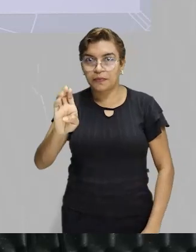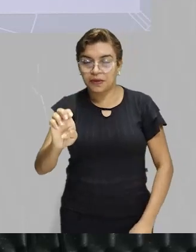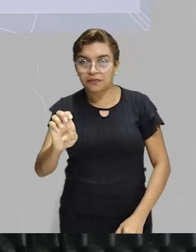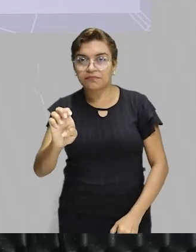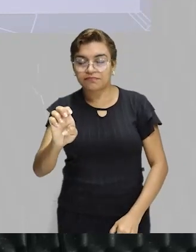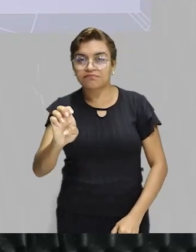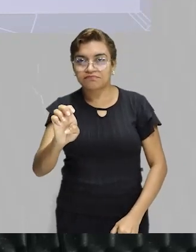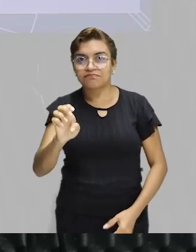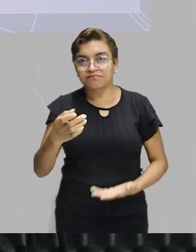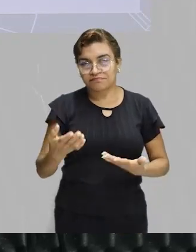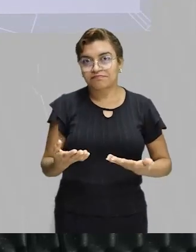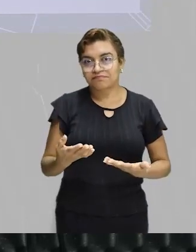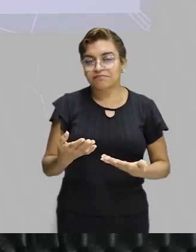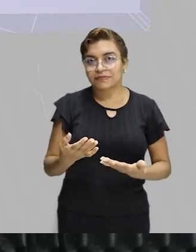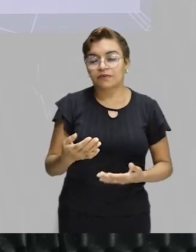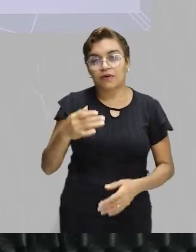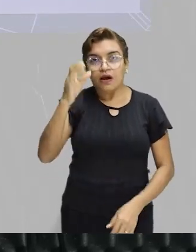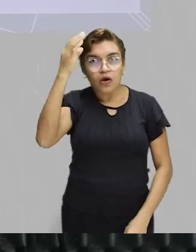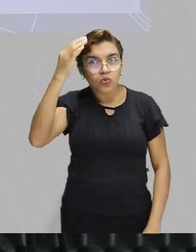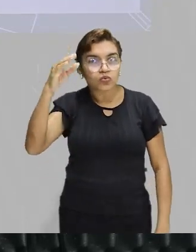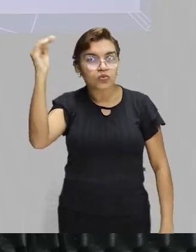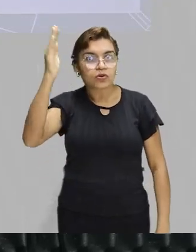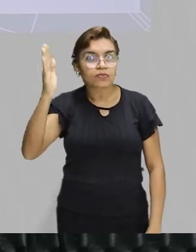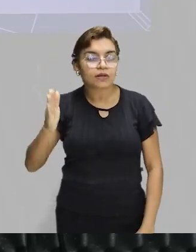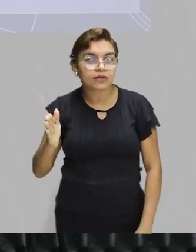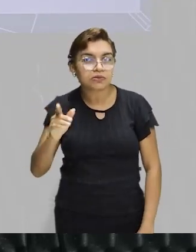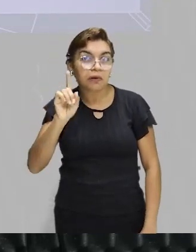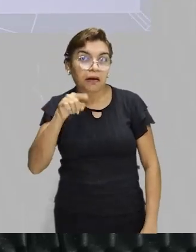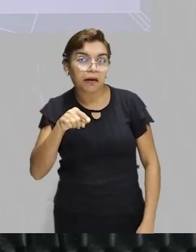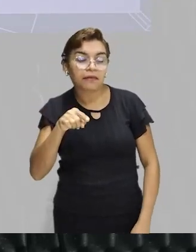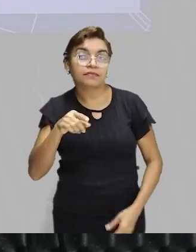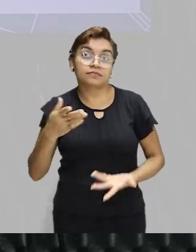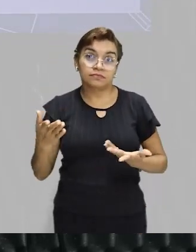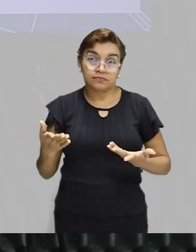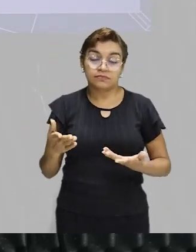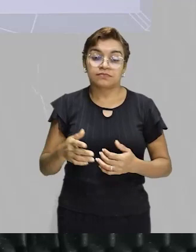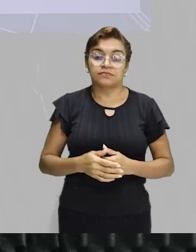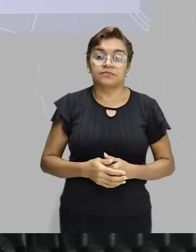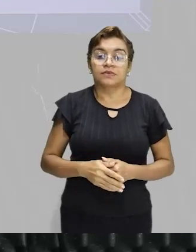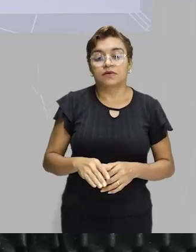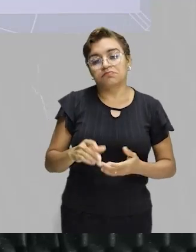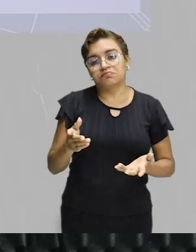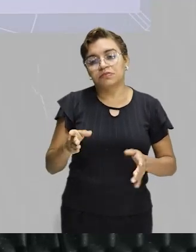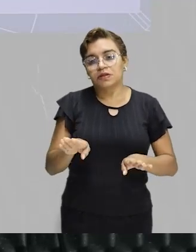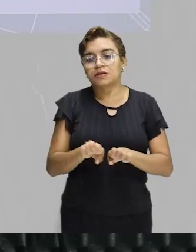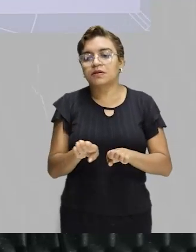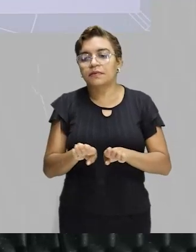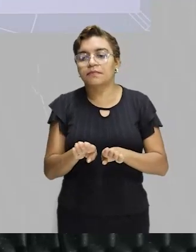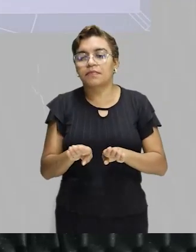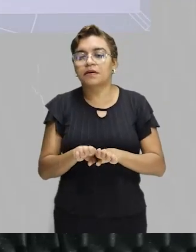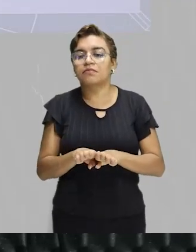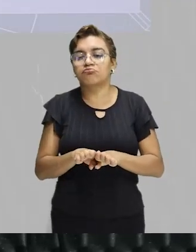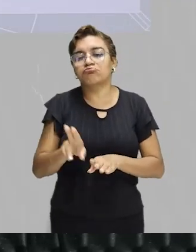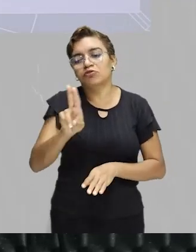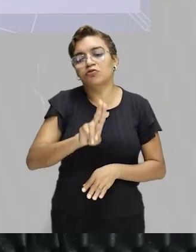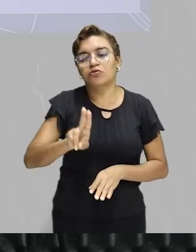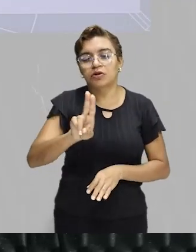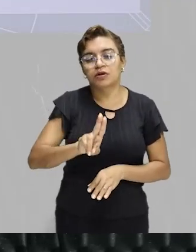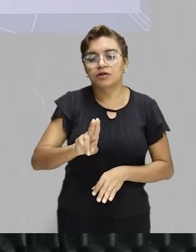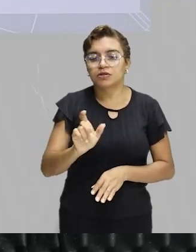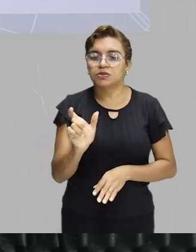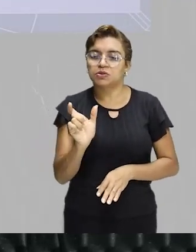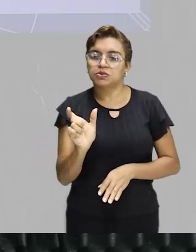Brasil é ou está. Eu conheço também, por exemplo, o marcador de discurso but, que significa